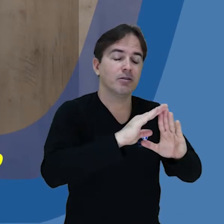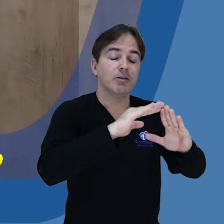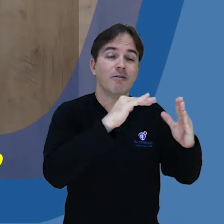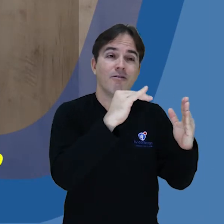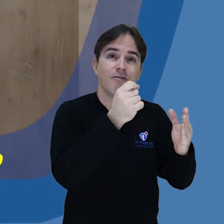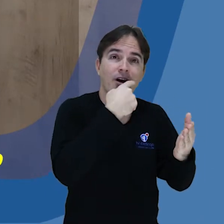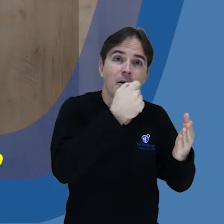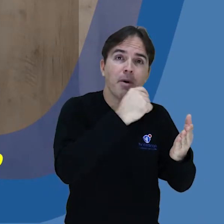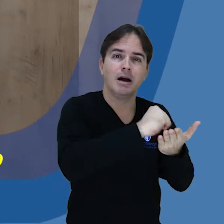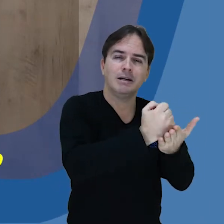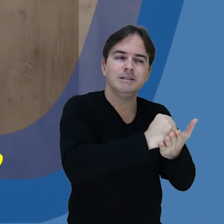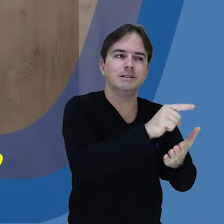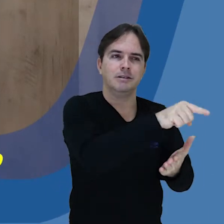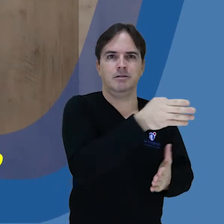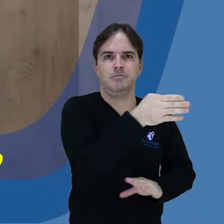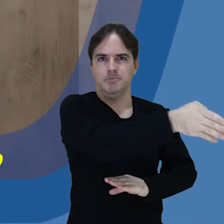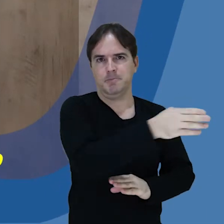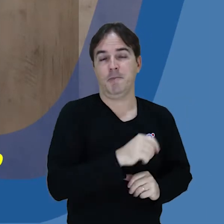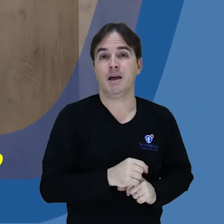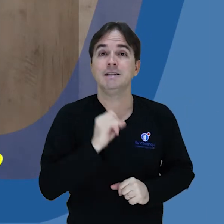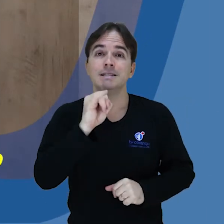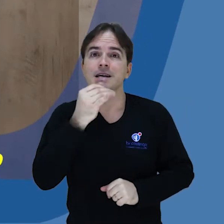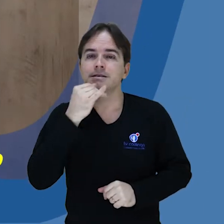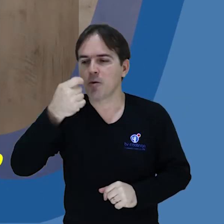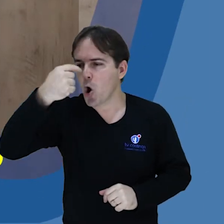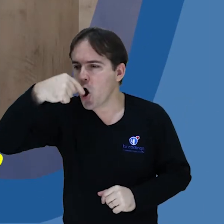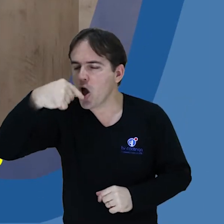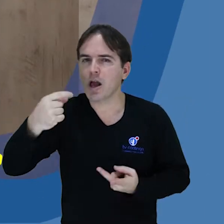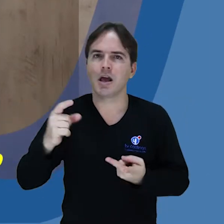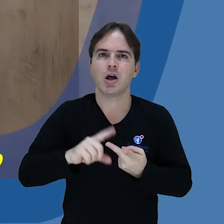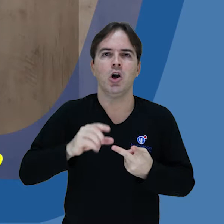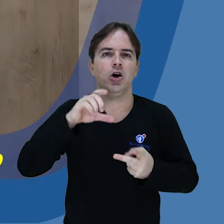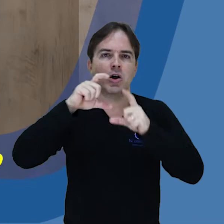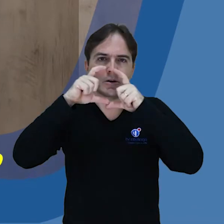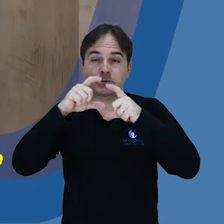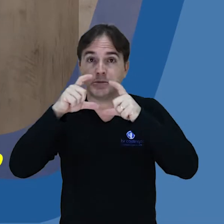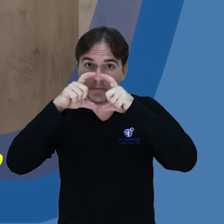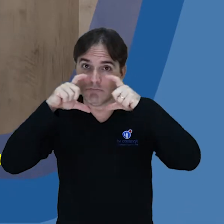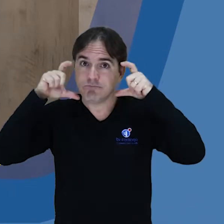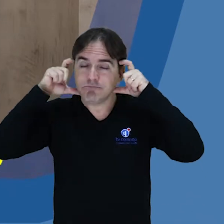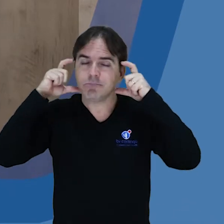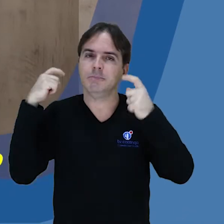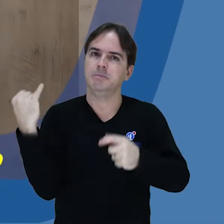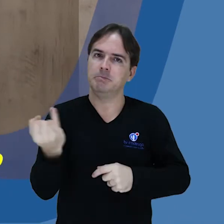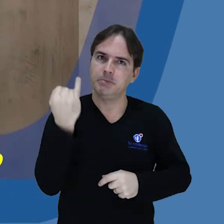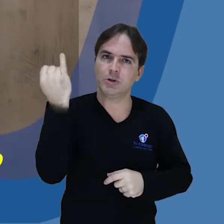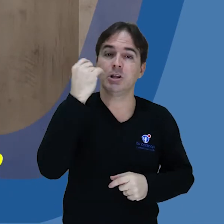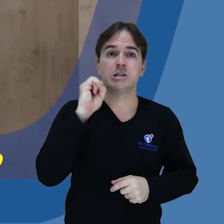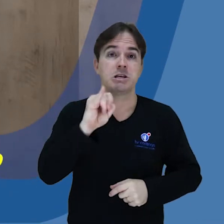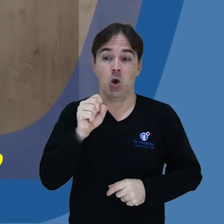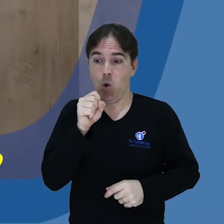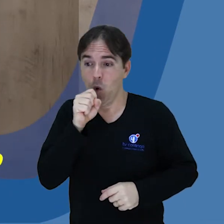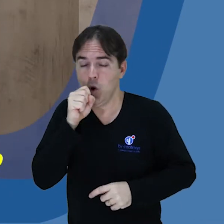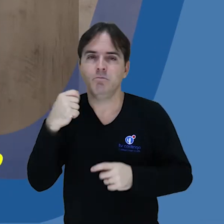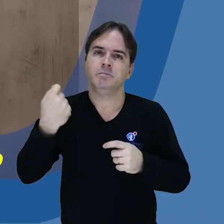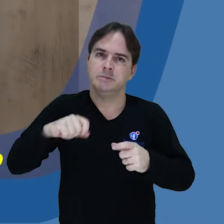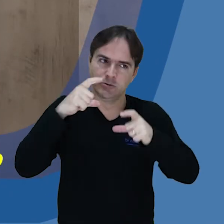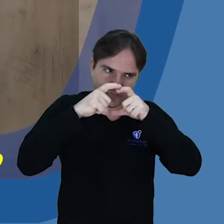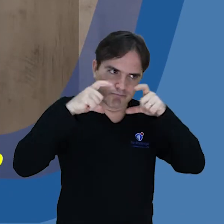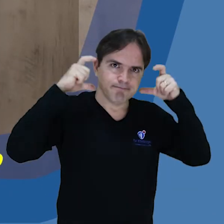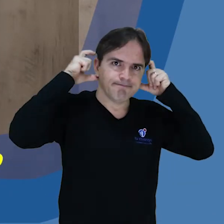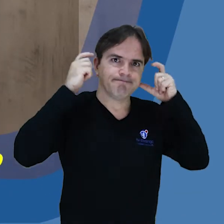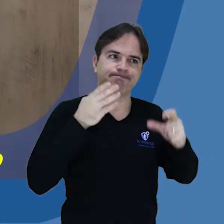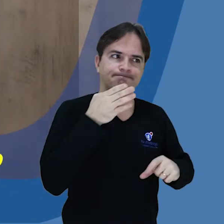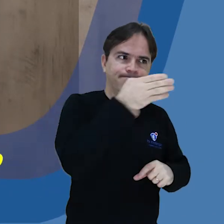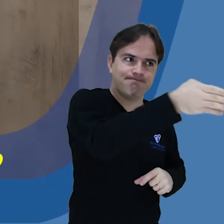esse, coriza, tosse, utilizar uma máscara ao se dirigir ao local, para preservar aqueles profissionais que vão estar te